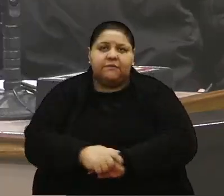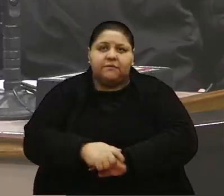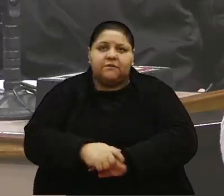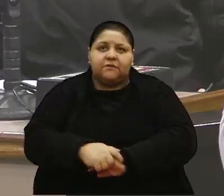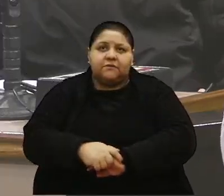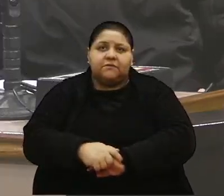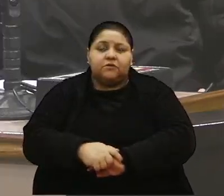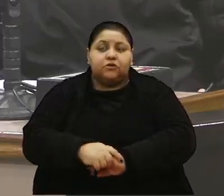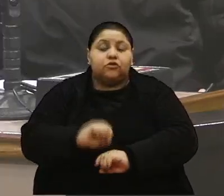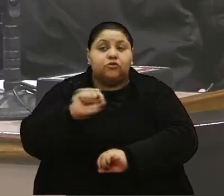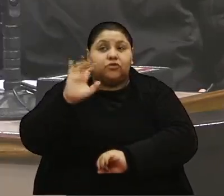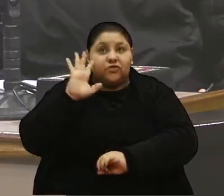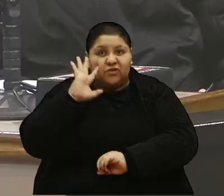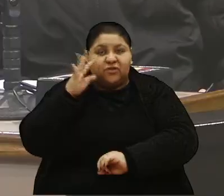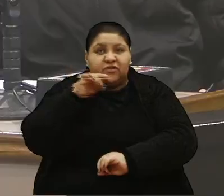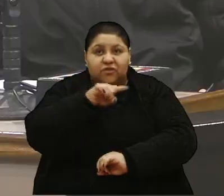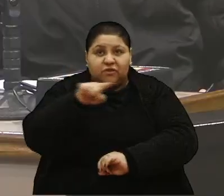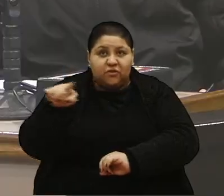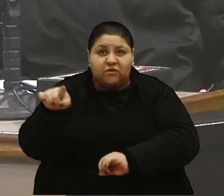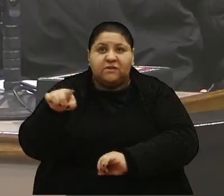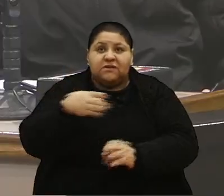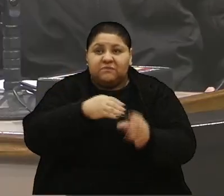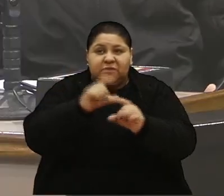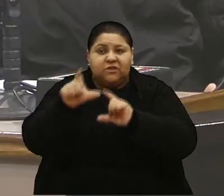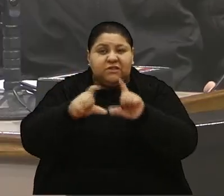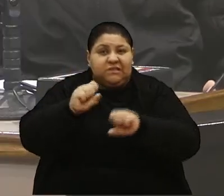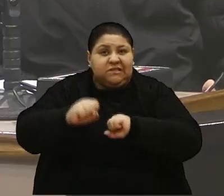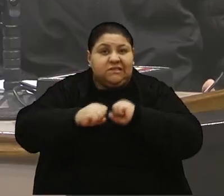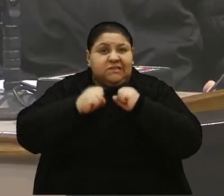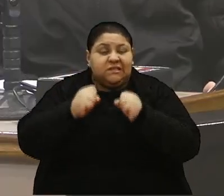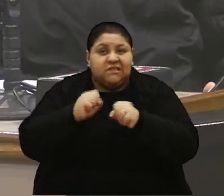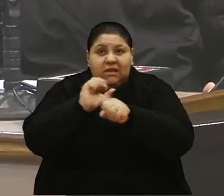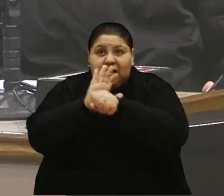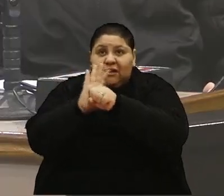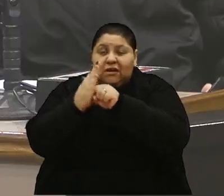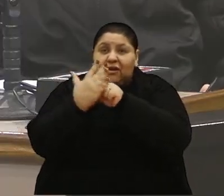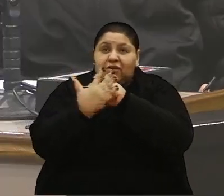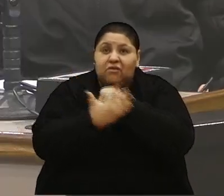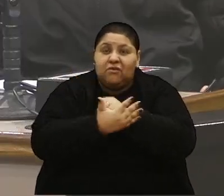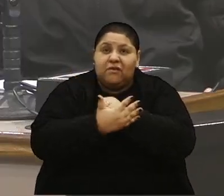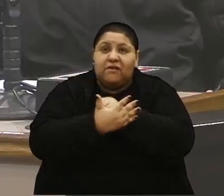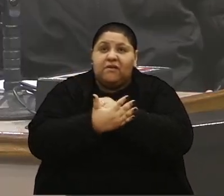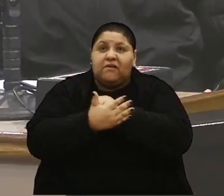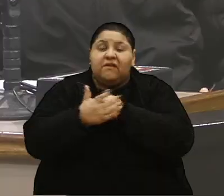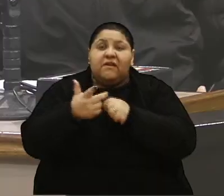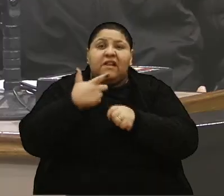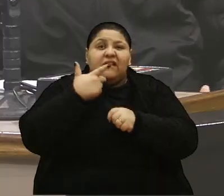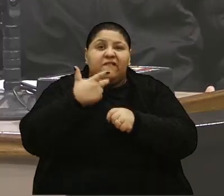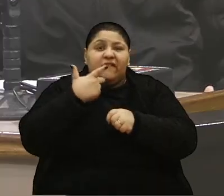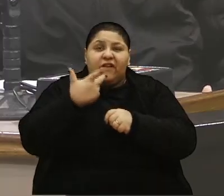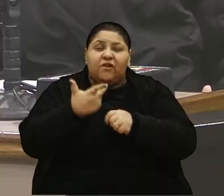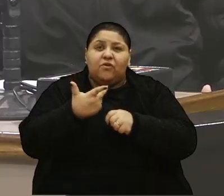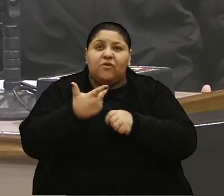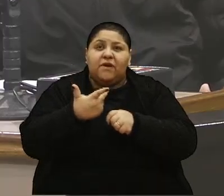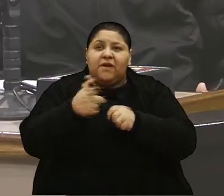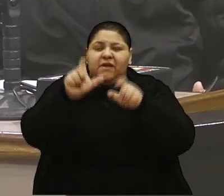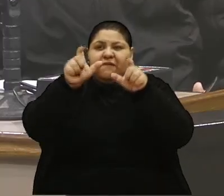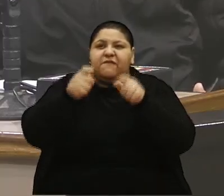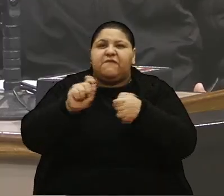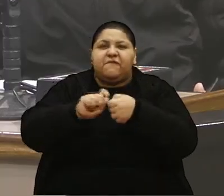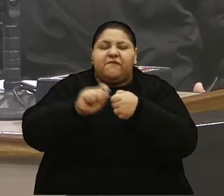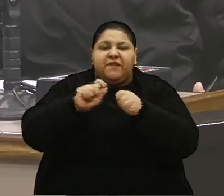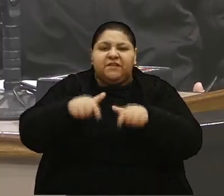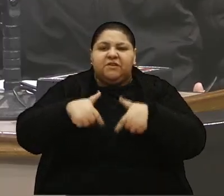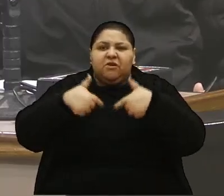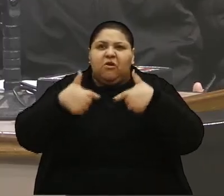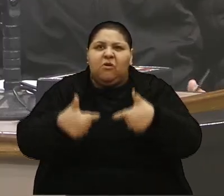daquele fato que muita gente se indigna, de que na pandemia ele imitou pessoas se engasgando, mas o vídeo